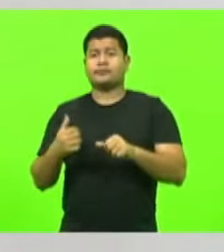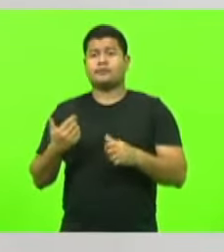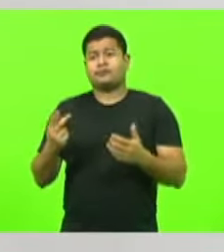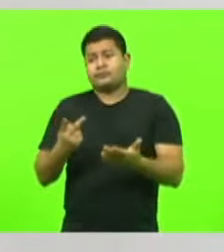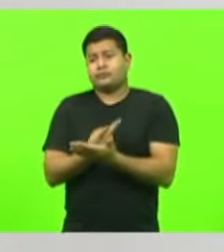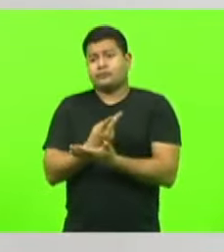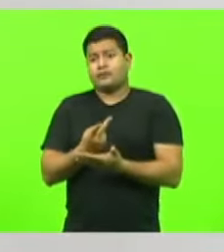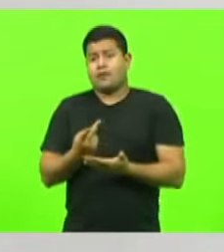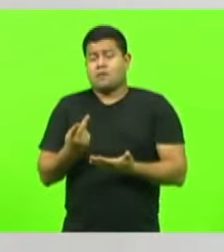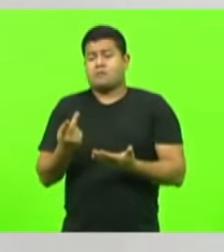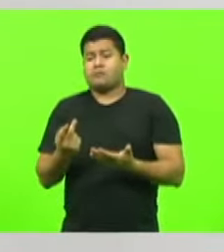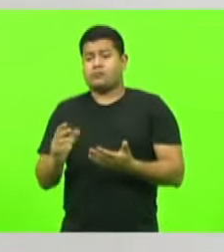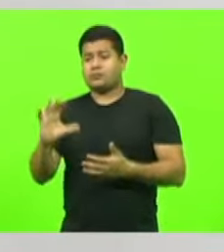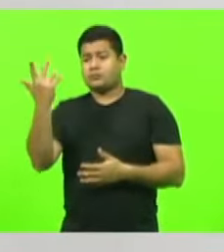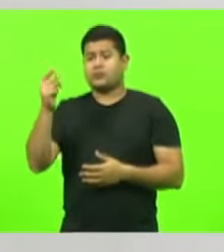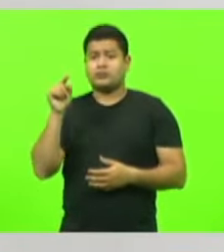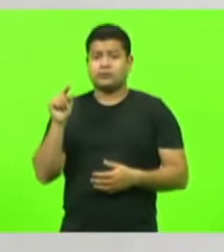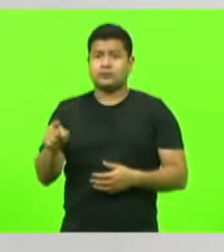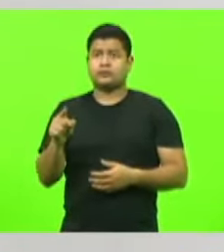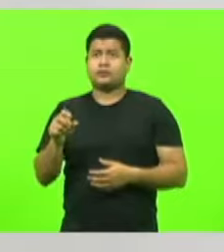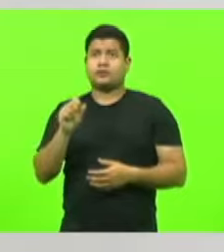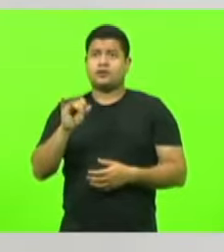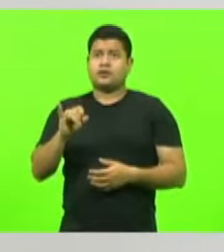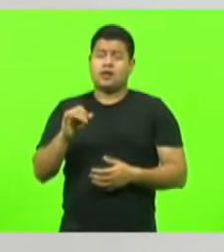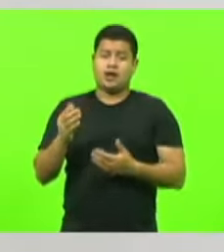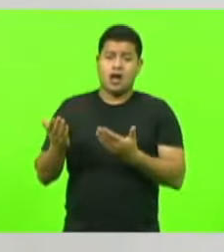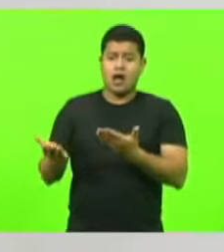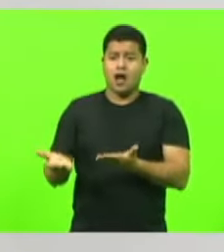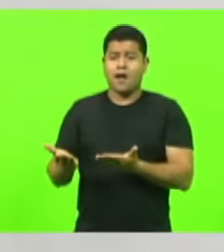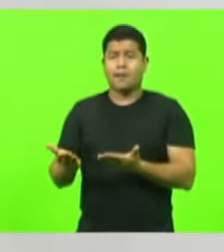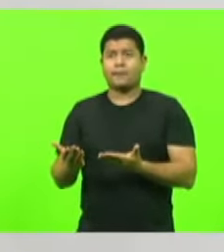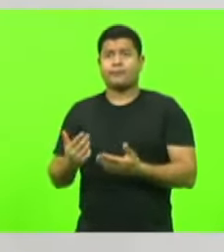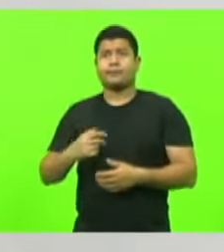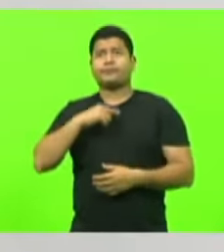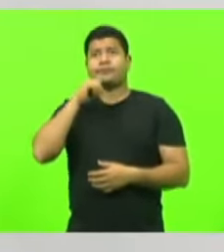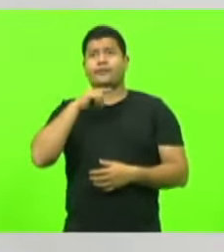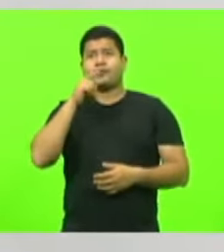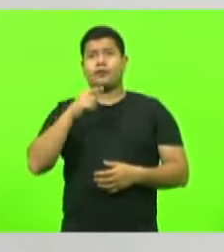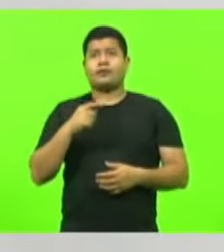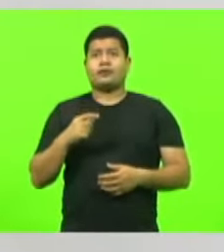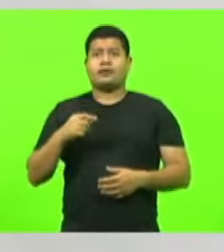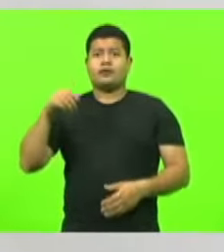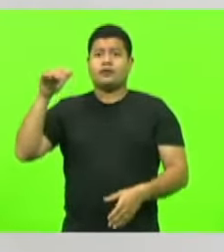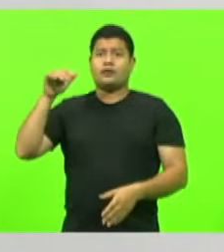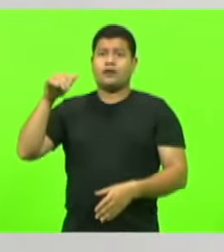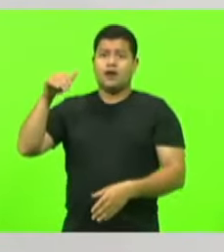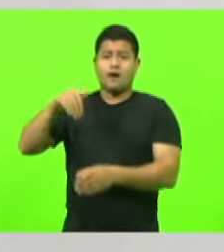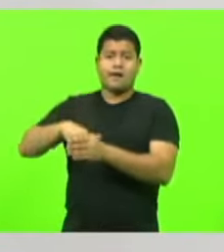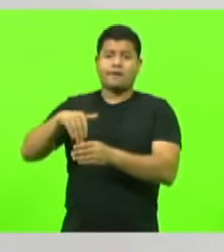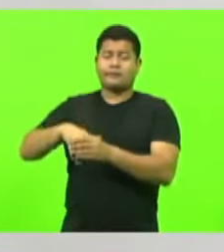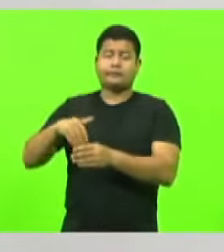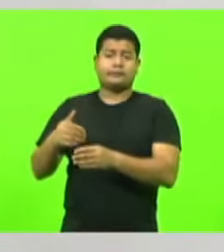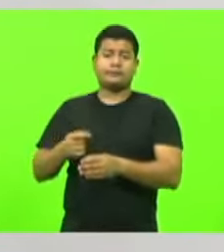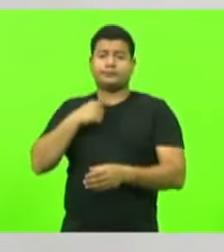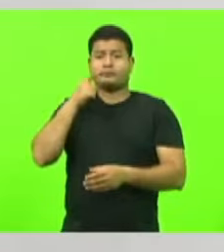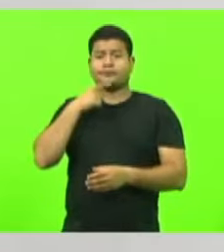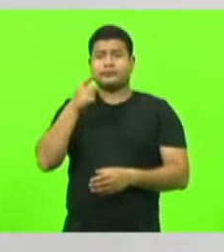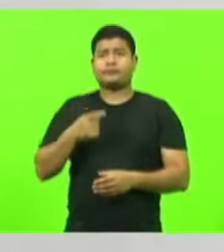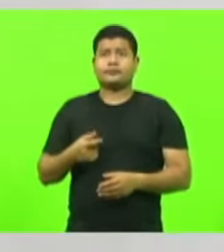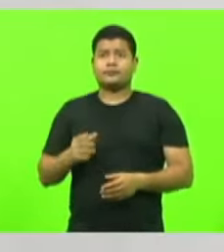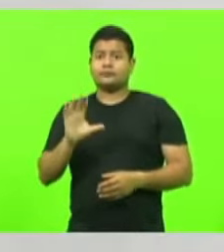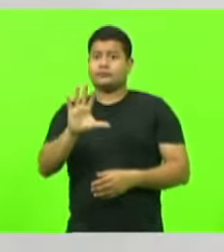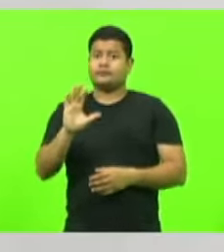foi mecânico, se foi eletrônico, ou se foi humano mesmo, não conseguiu expressar a sua vontade através do voto, mas